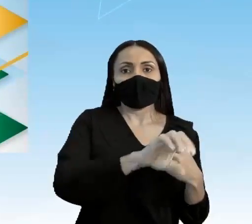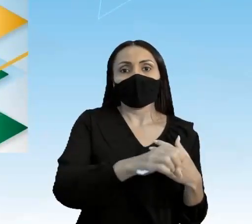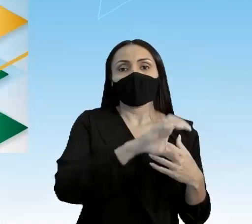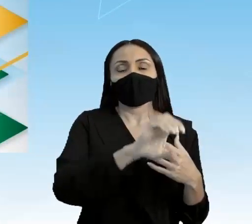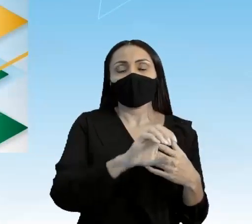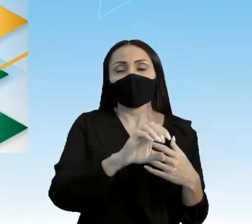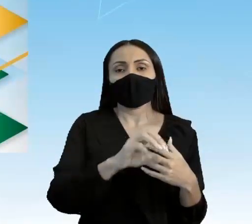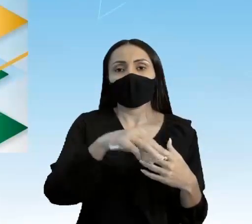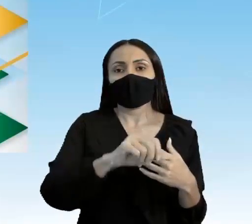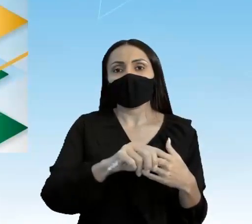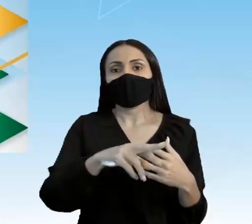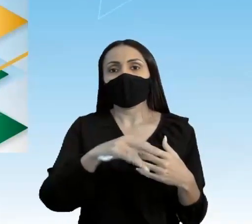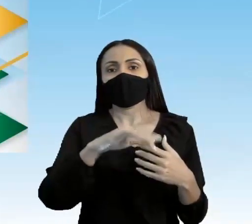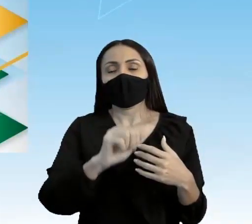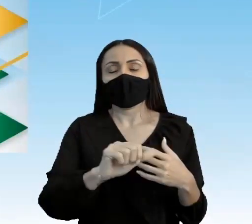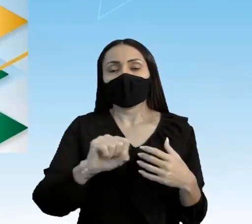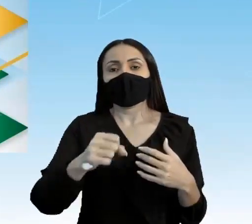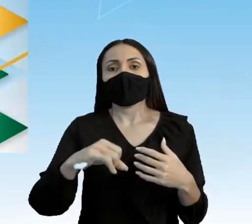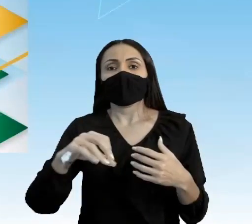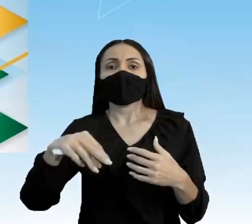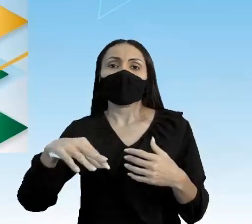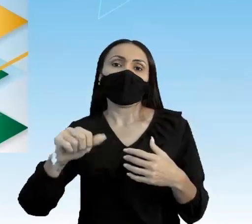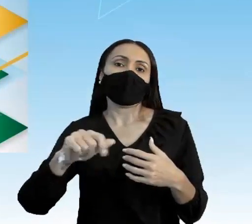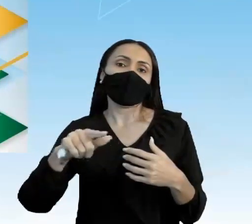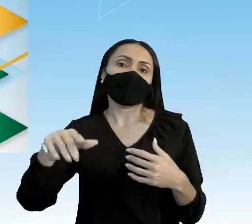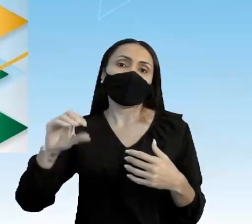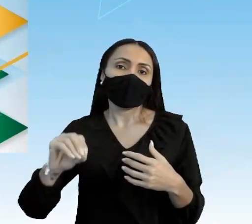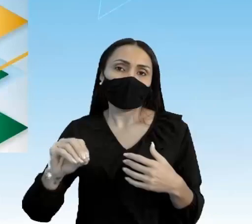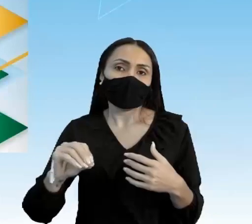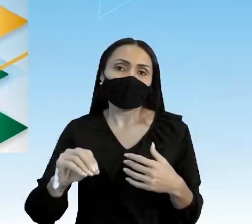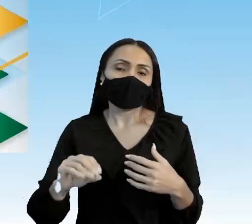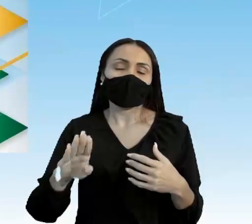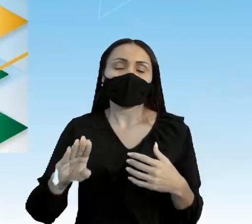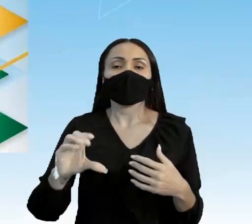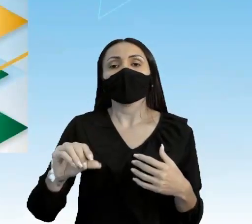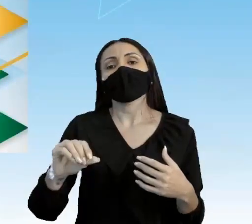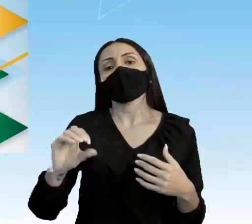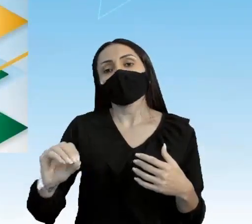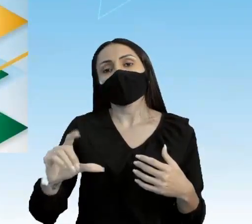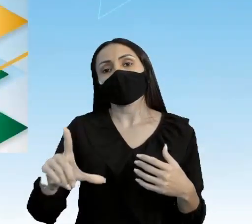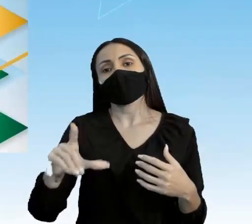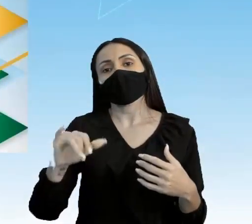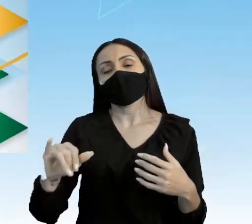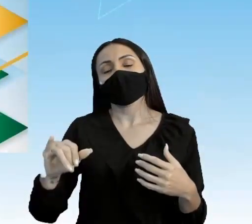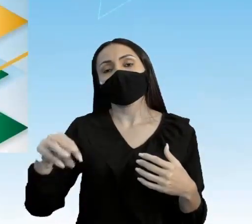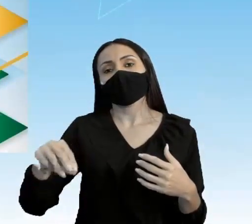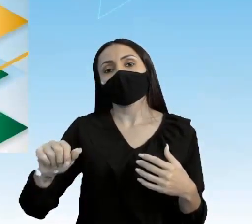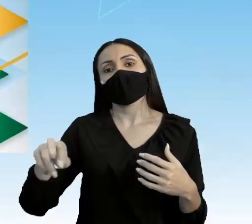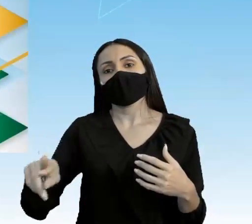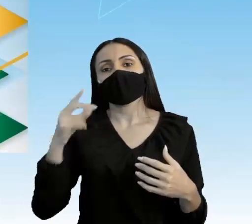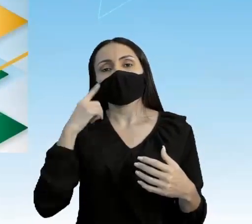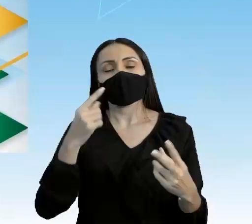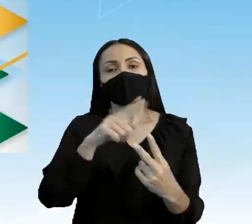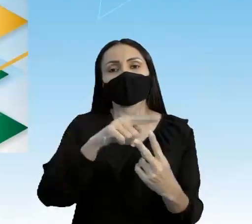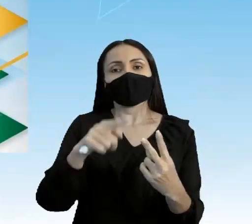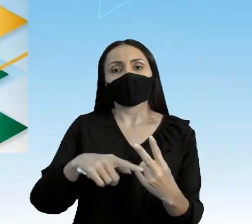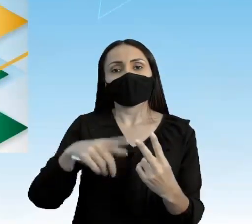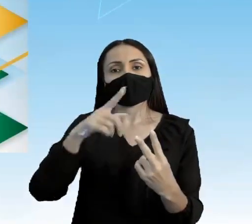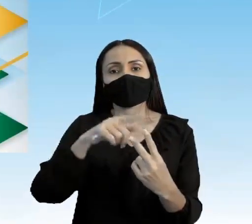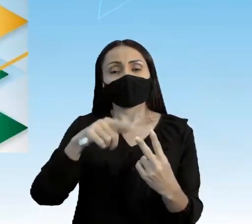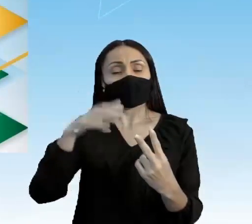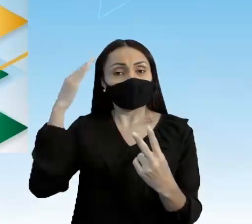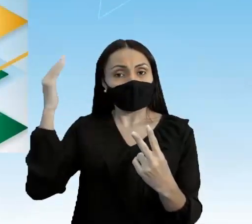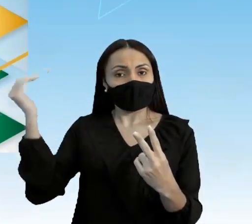Martín e Simão Bolívar. Então, Simão Bolívar. Então, esses dois atores tiveram um